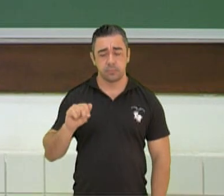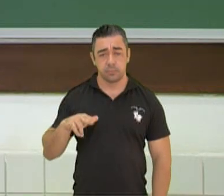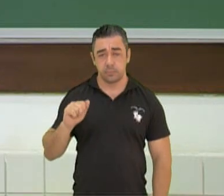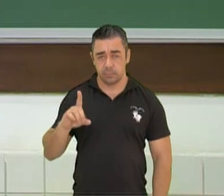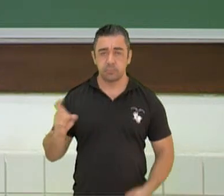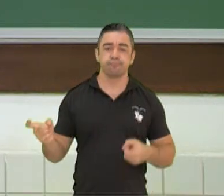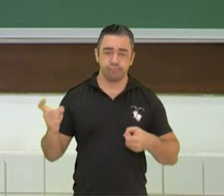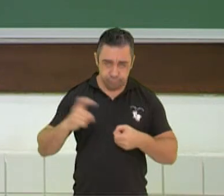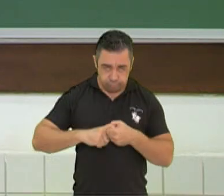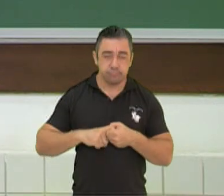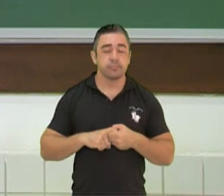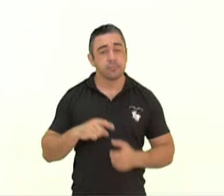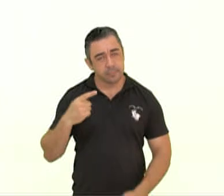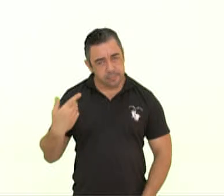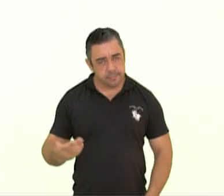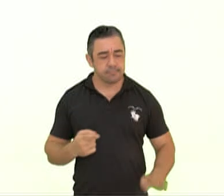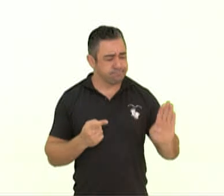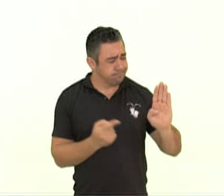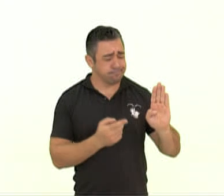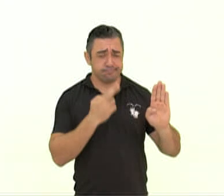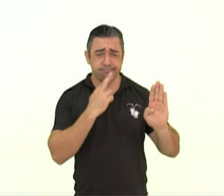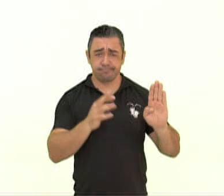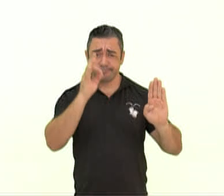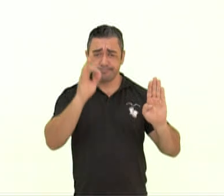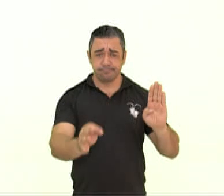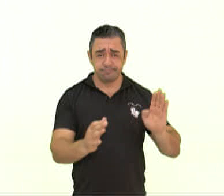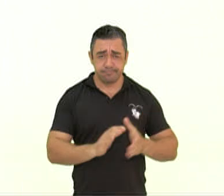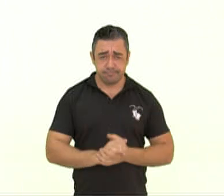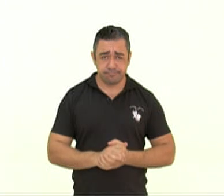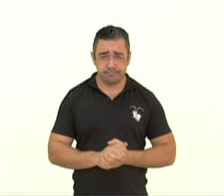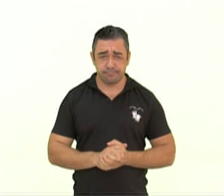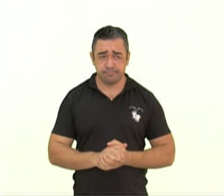dúvida nenhuma, a B é a resposta correta.